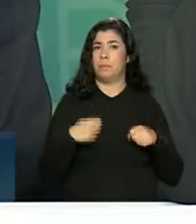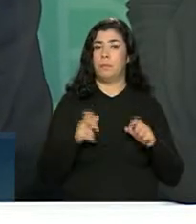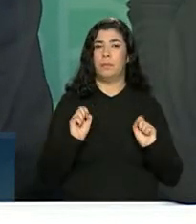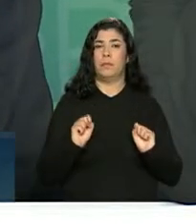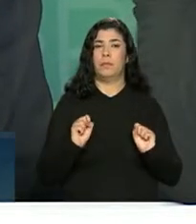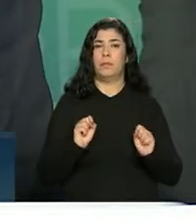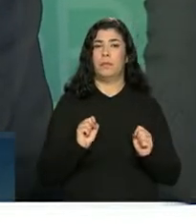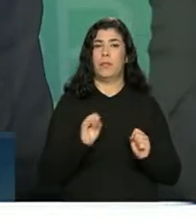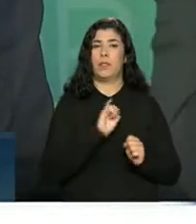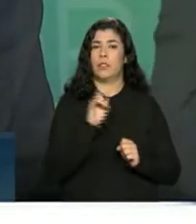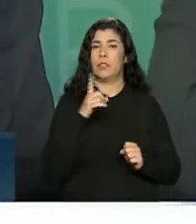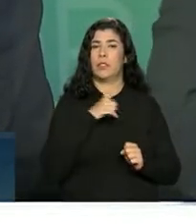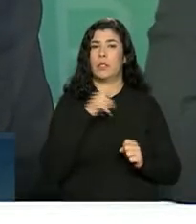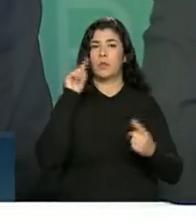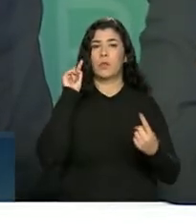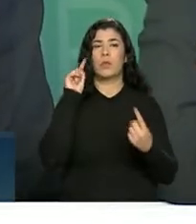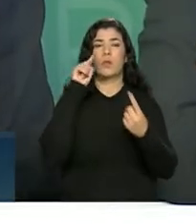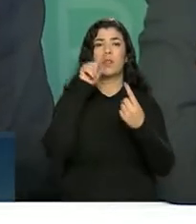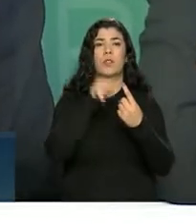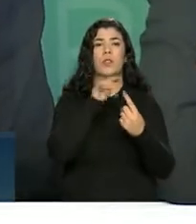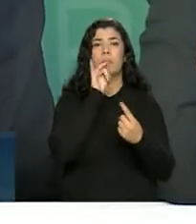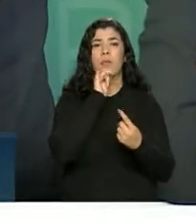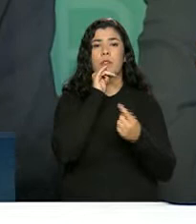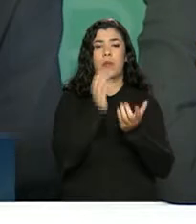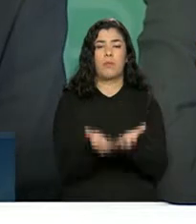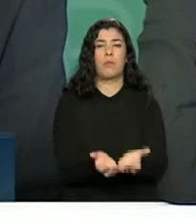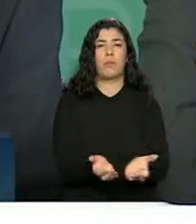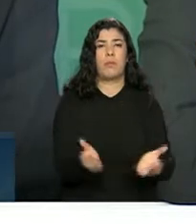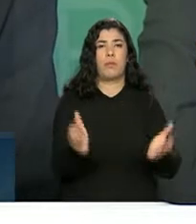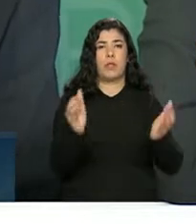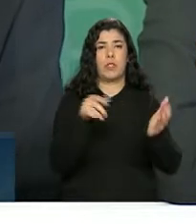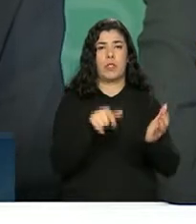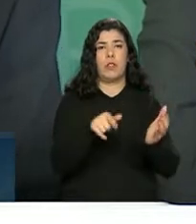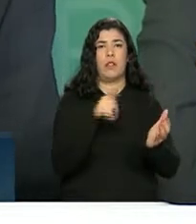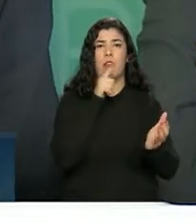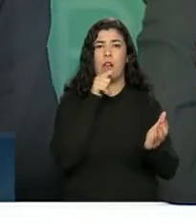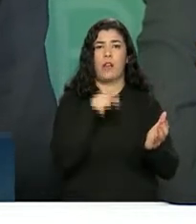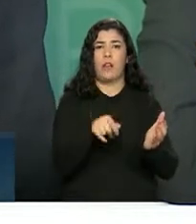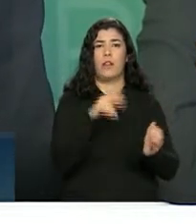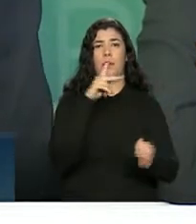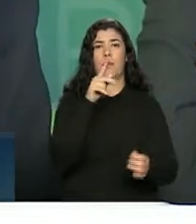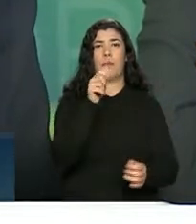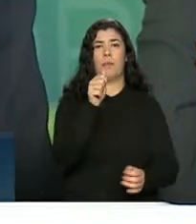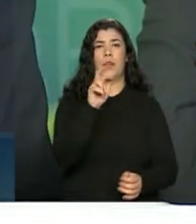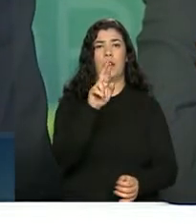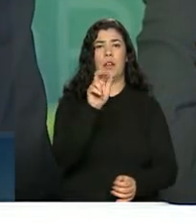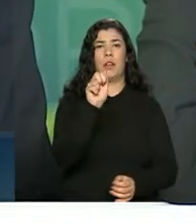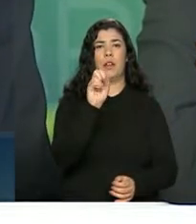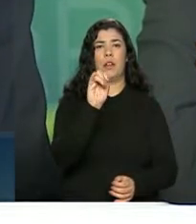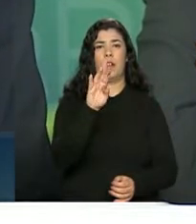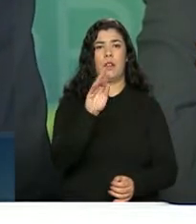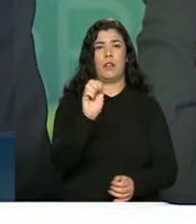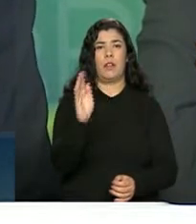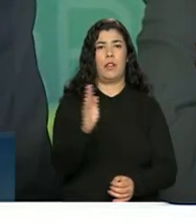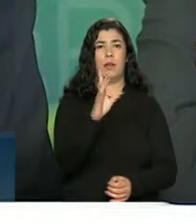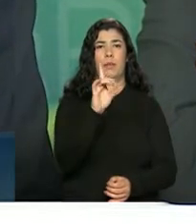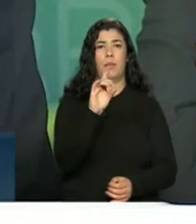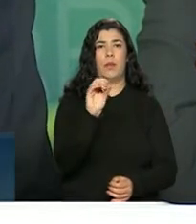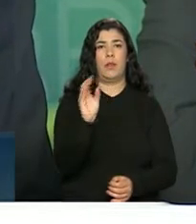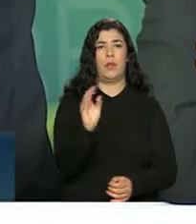de se atingir no caso da Bacia do Paraíba do Sul um objetivo meta de redução de vazão